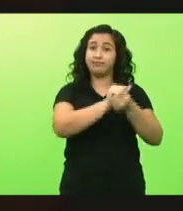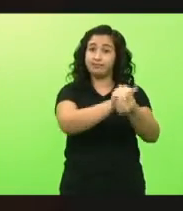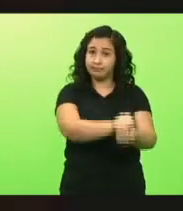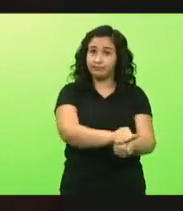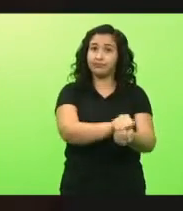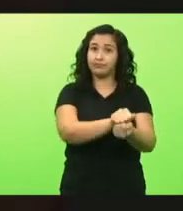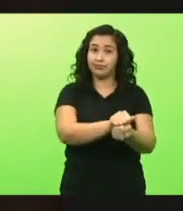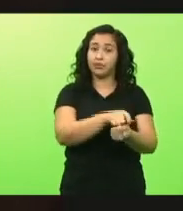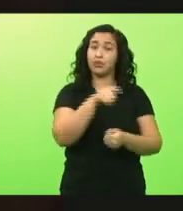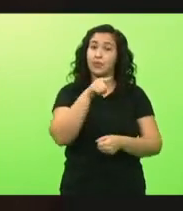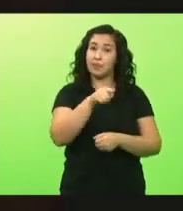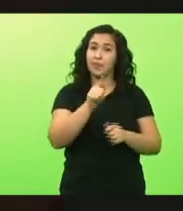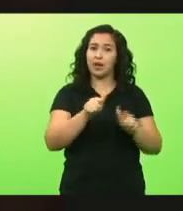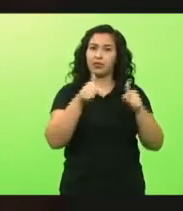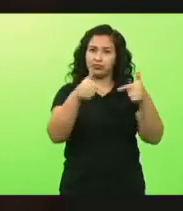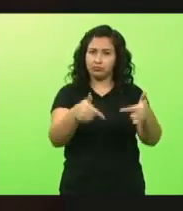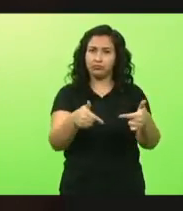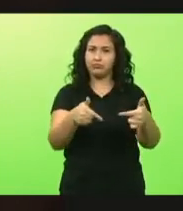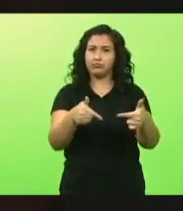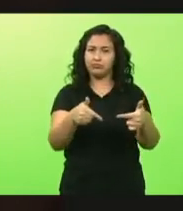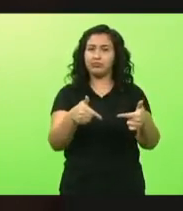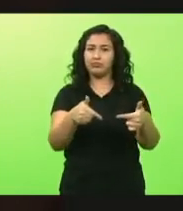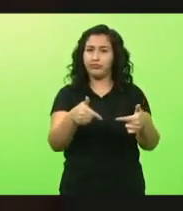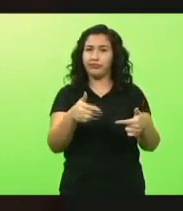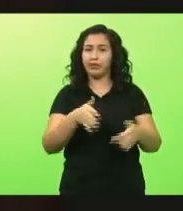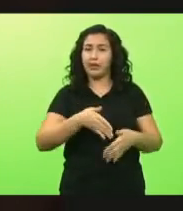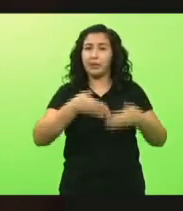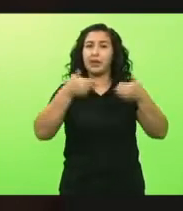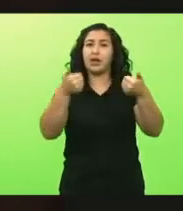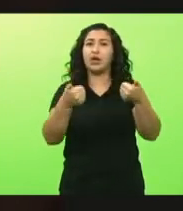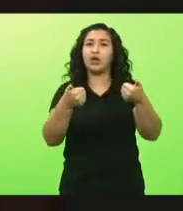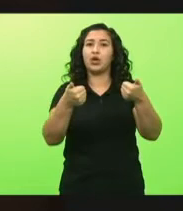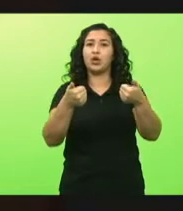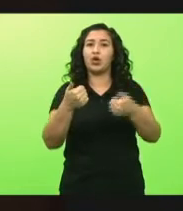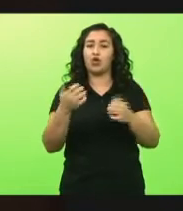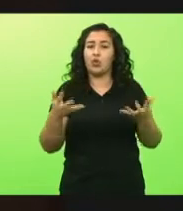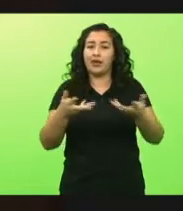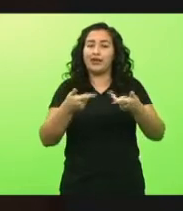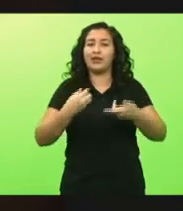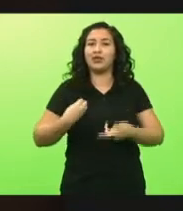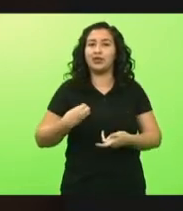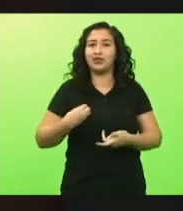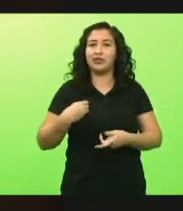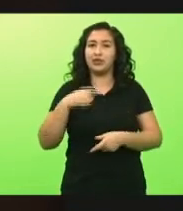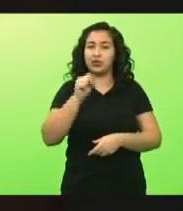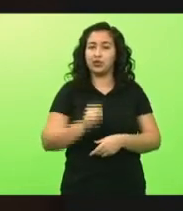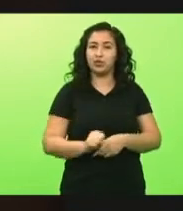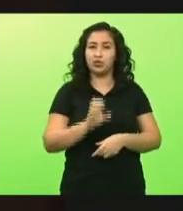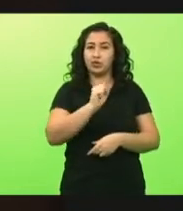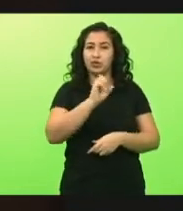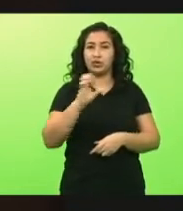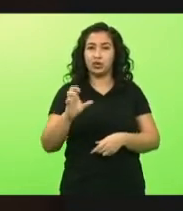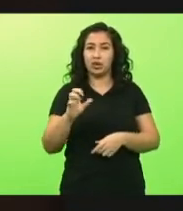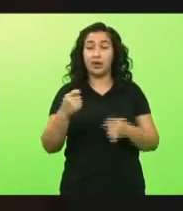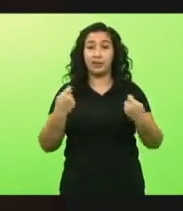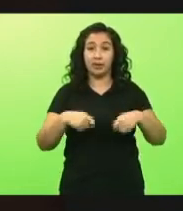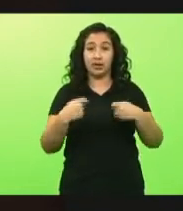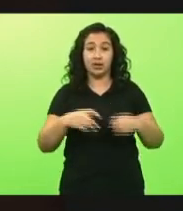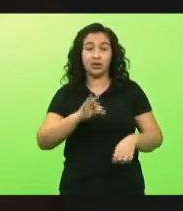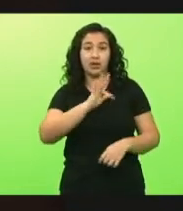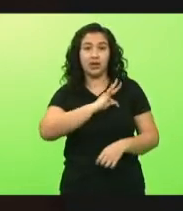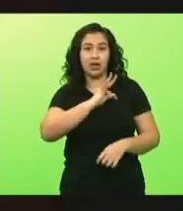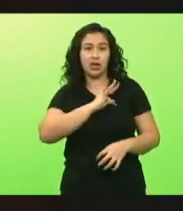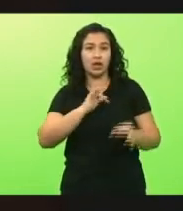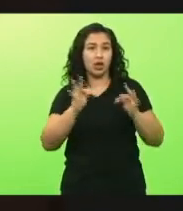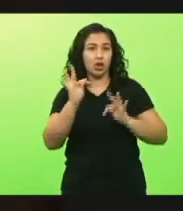Murialdo na luta para a melhoria da qualidade de vida do sul de Santa Catarina, que tanto necessita, principalmente nessa questão de tecnologia e de